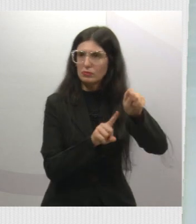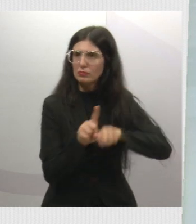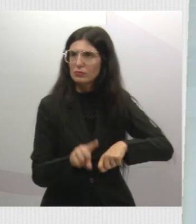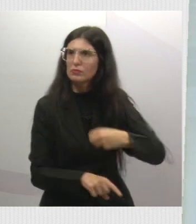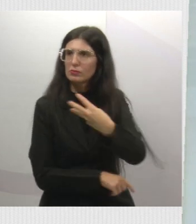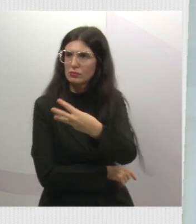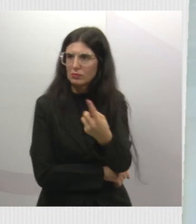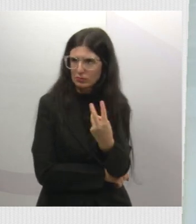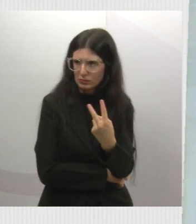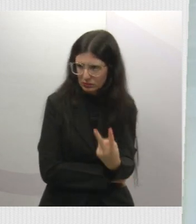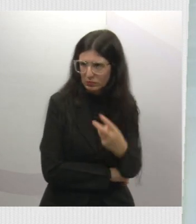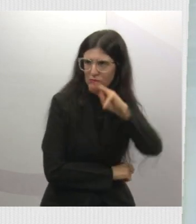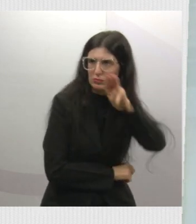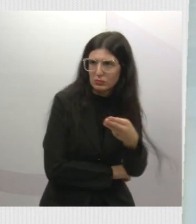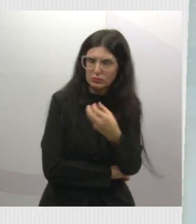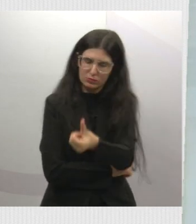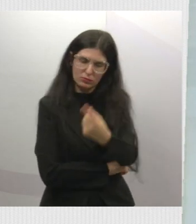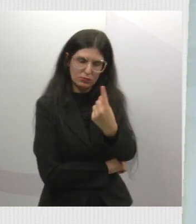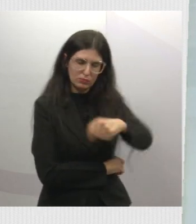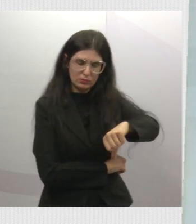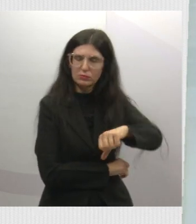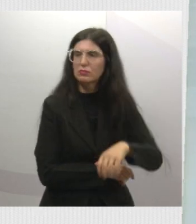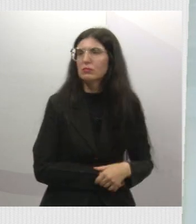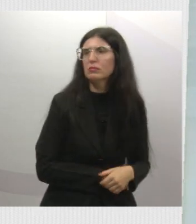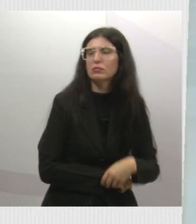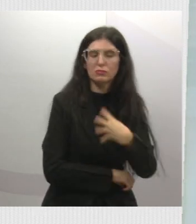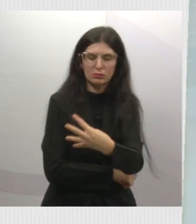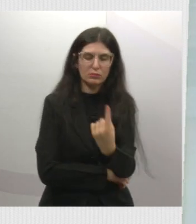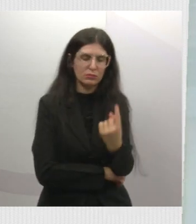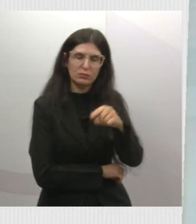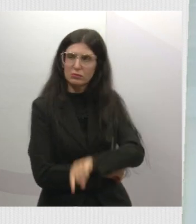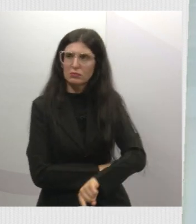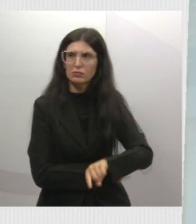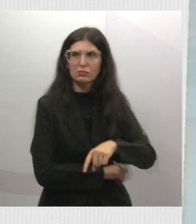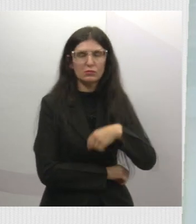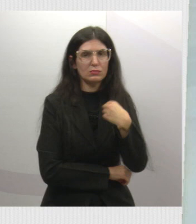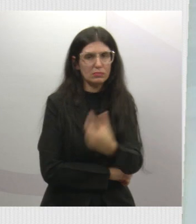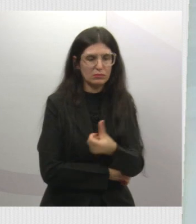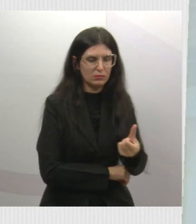32.619.000, chegando a um percentual de